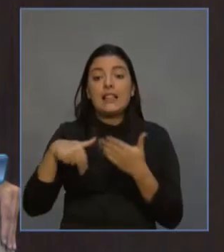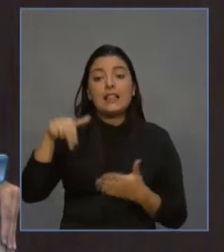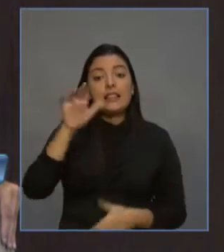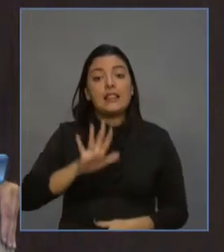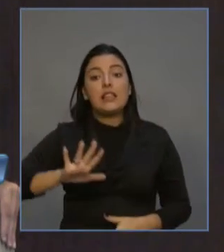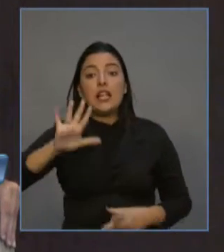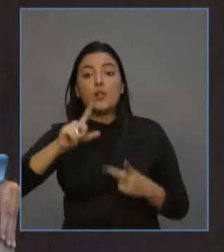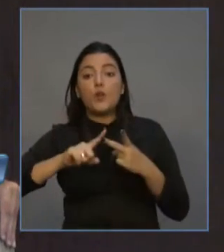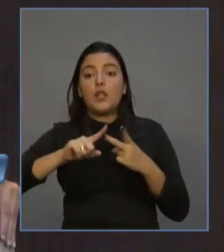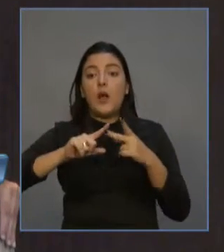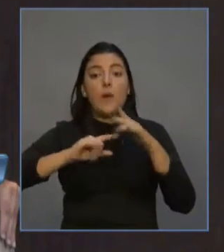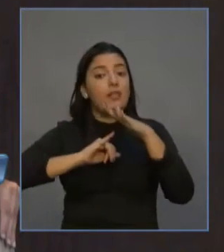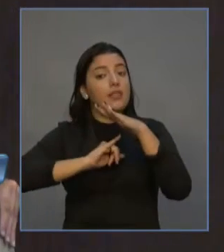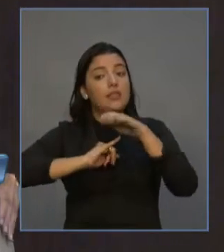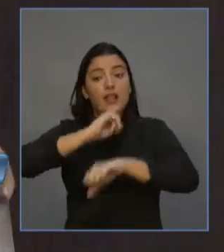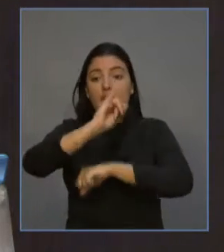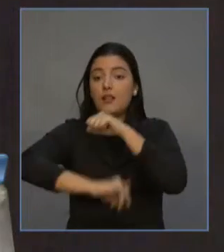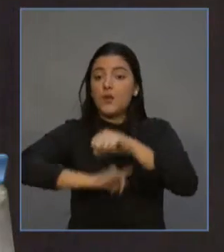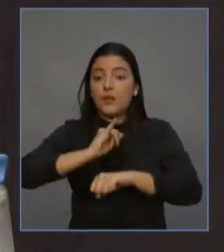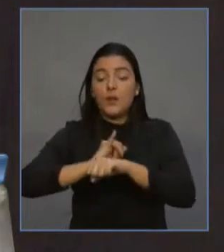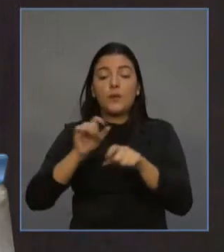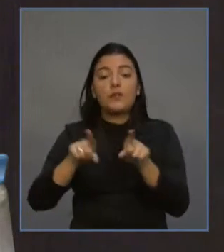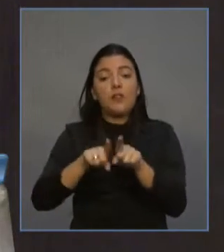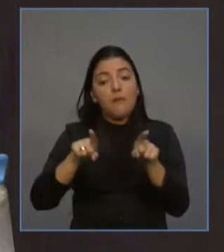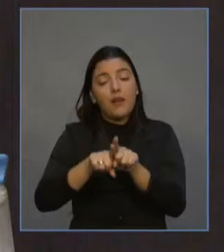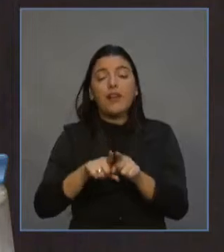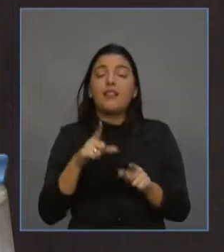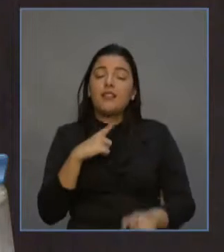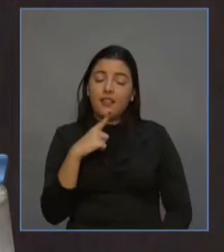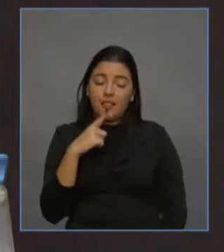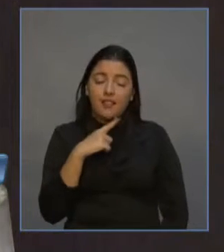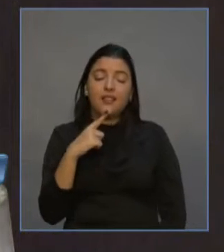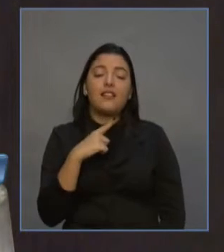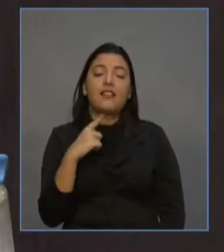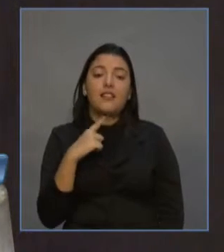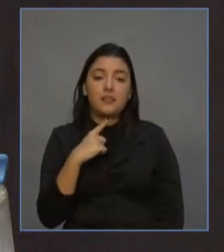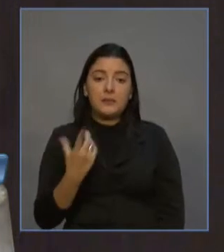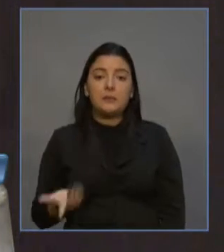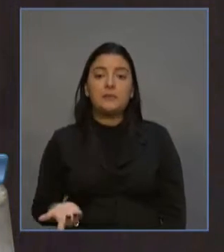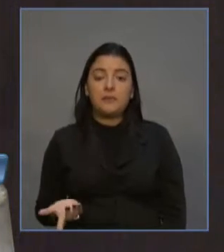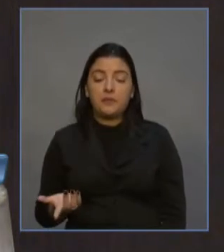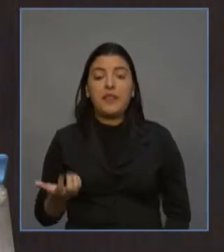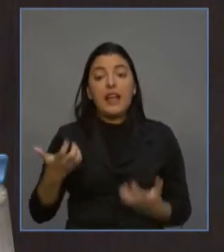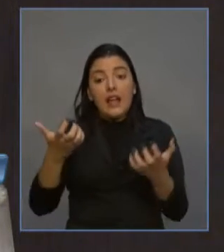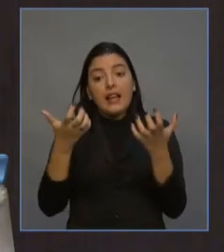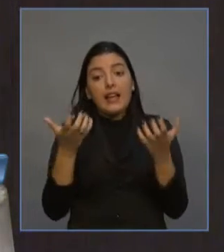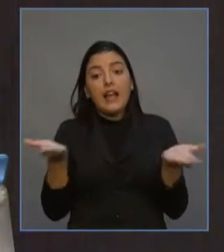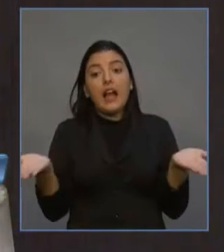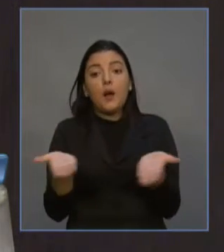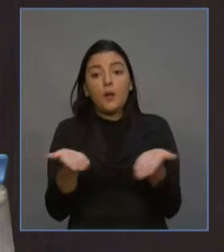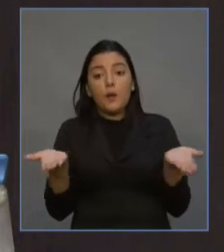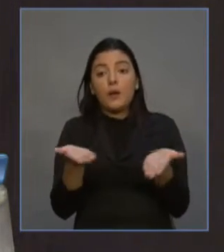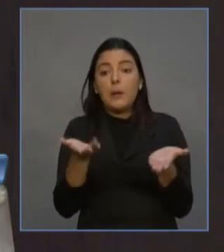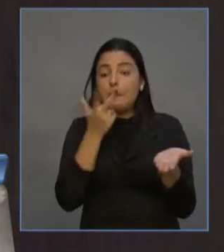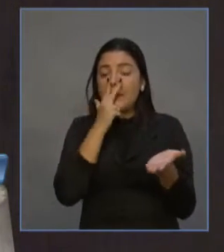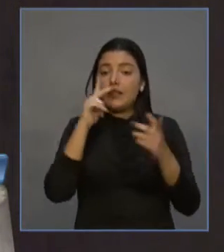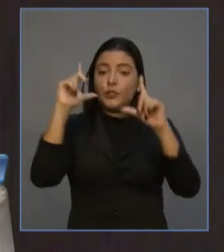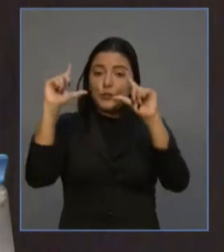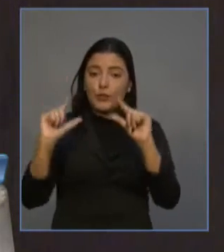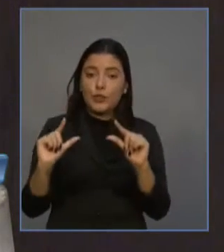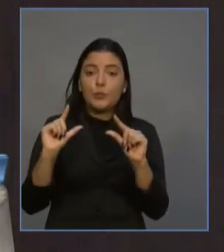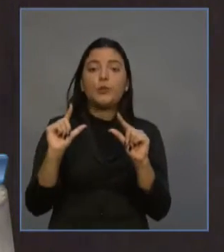de grandes corporações. Grandes corporações. Grandes corporações que querem